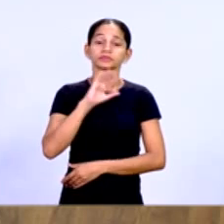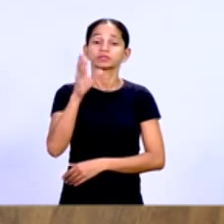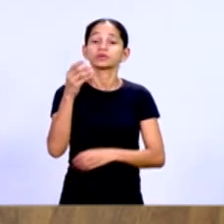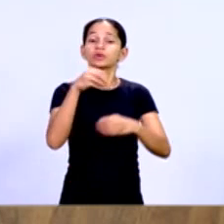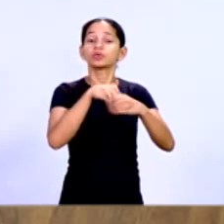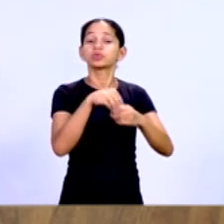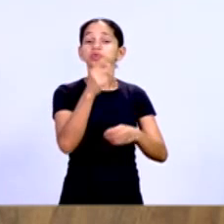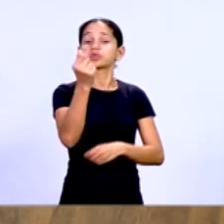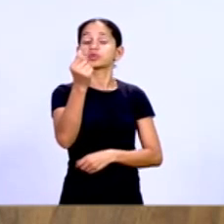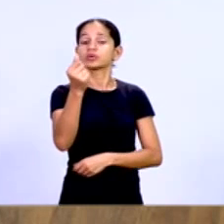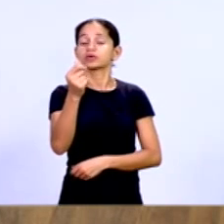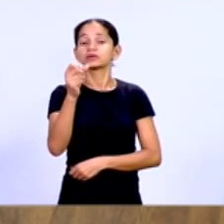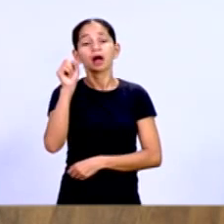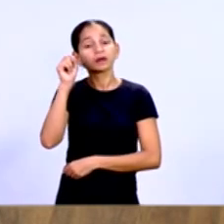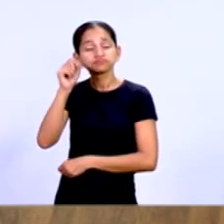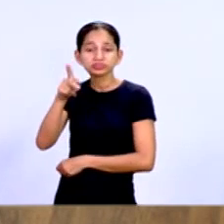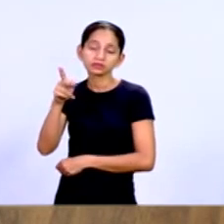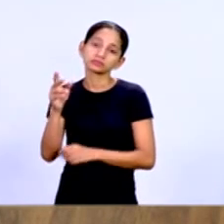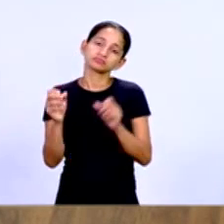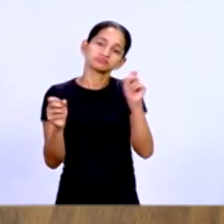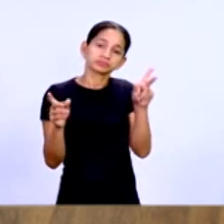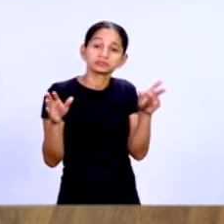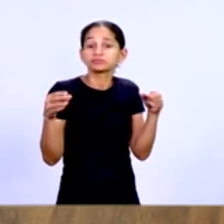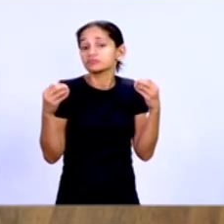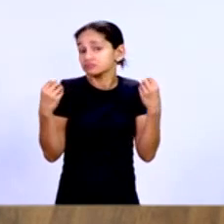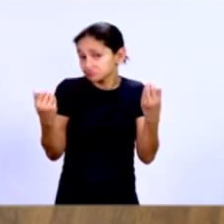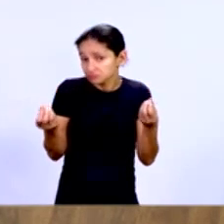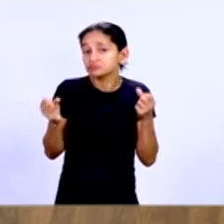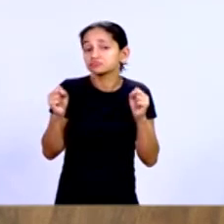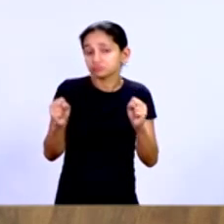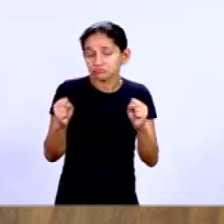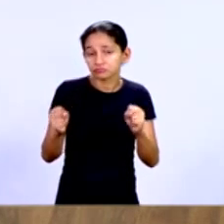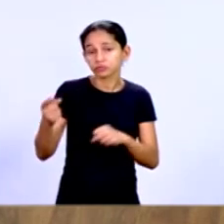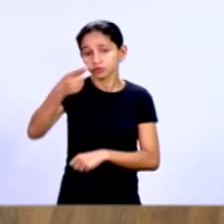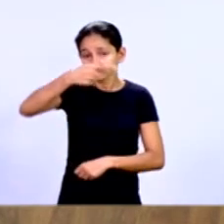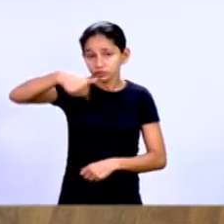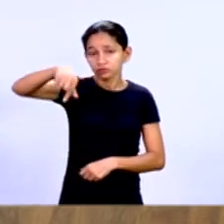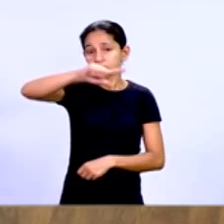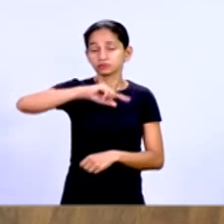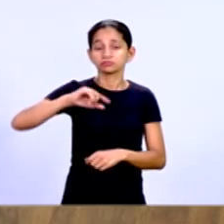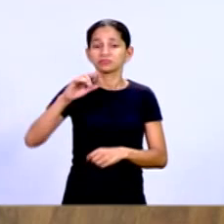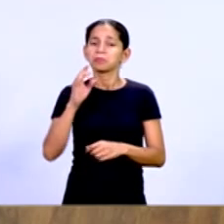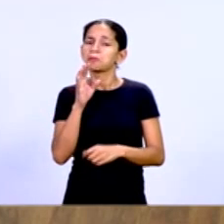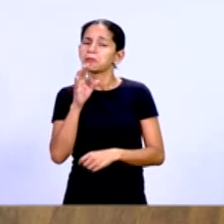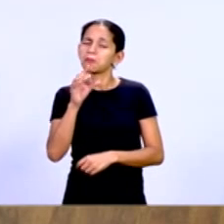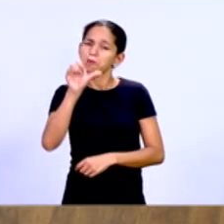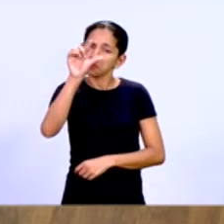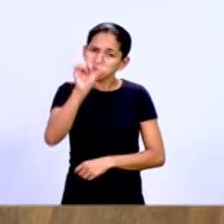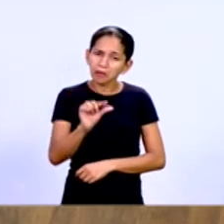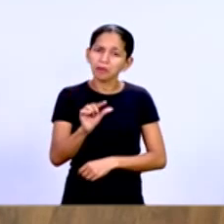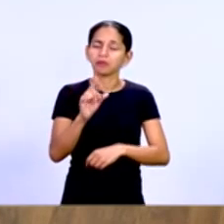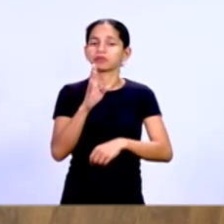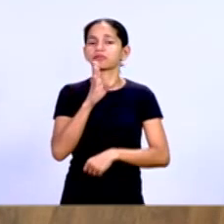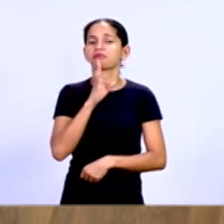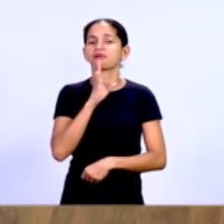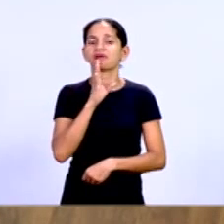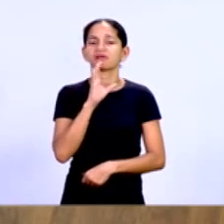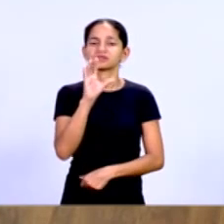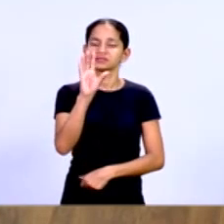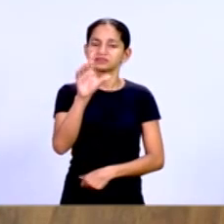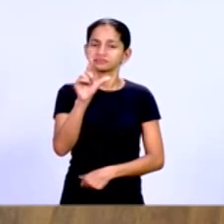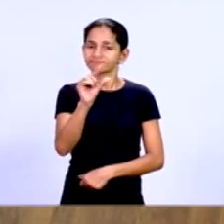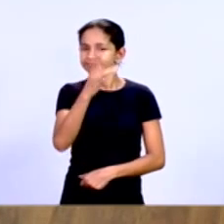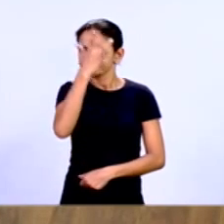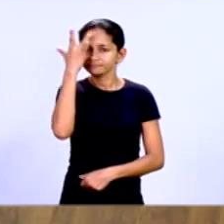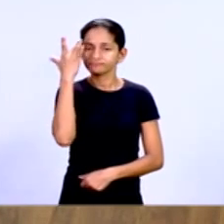por exemplo, em previdência privada, que é um tipo de investimento, às vezes pouco conhecido, né, como sendo um